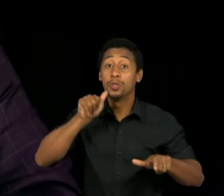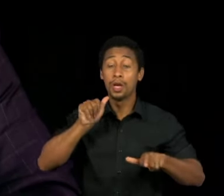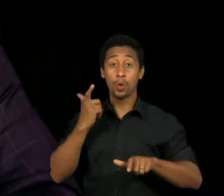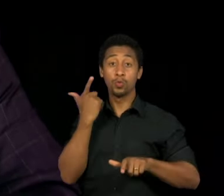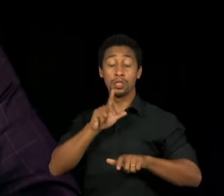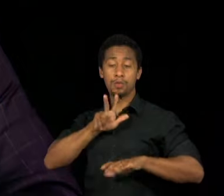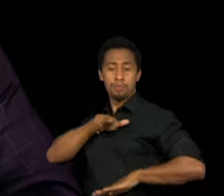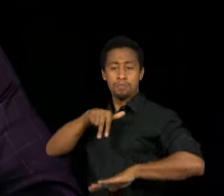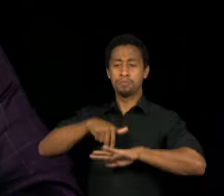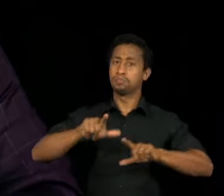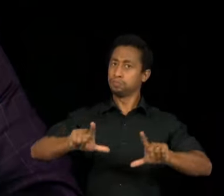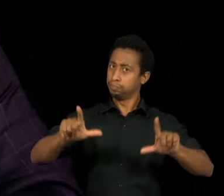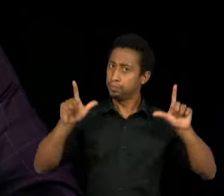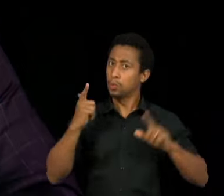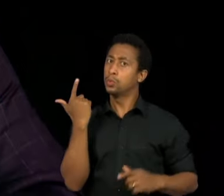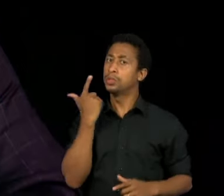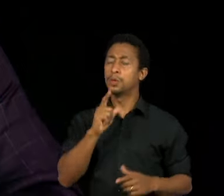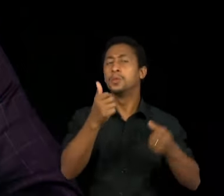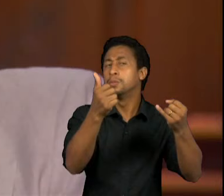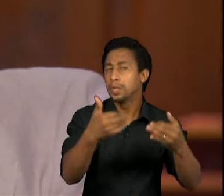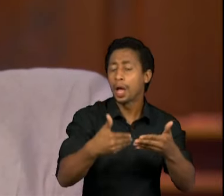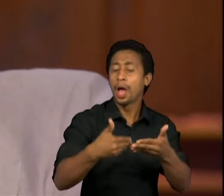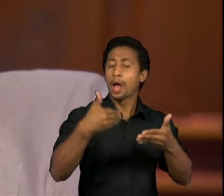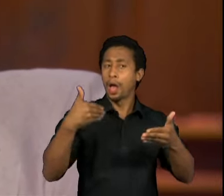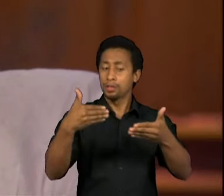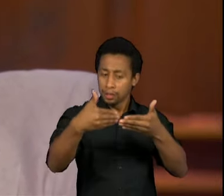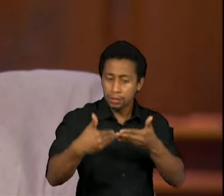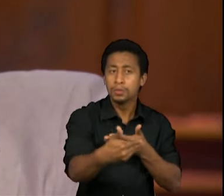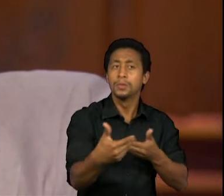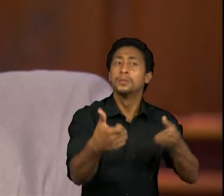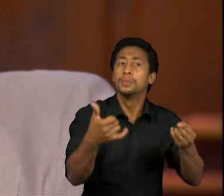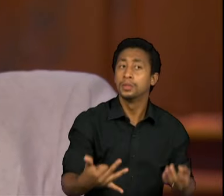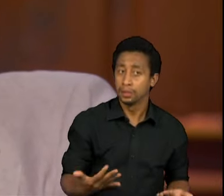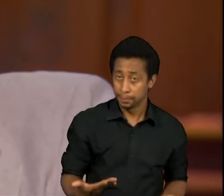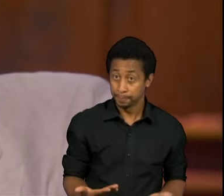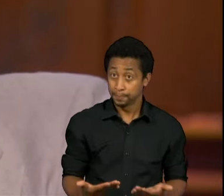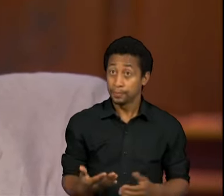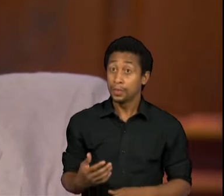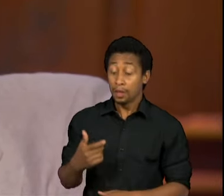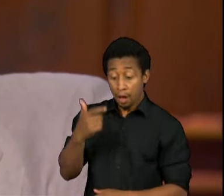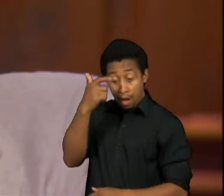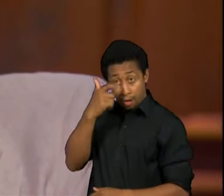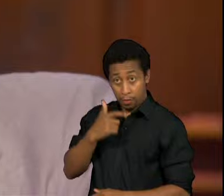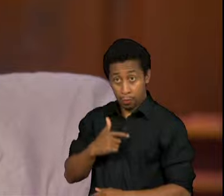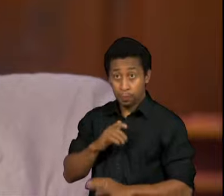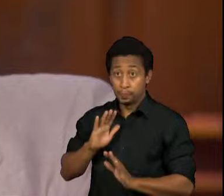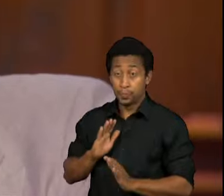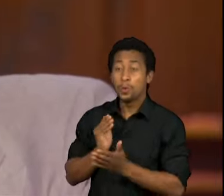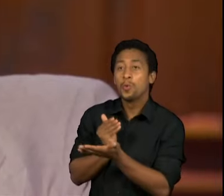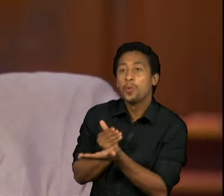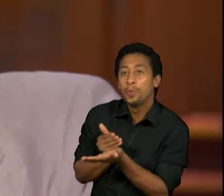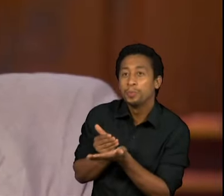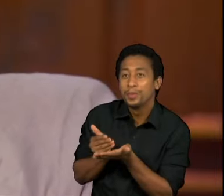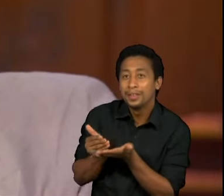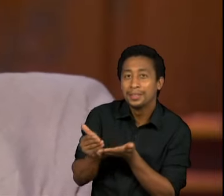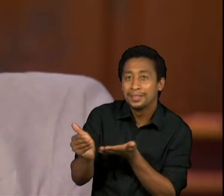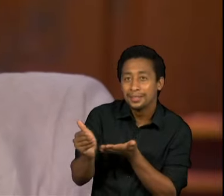Muito como que é esse antes e depois né eu mesmo é só uma pessoa que é comecei já não não não